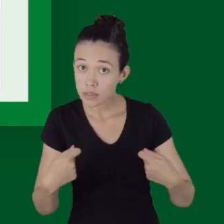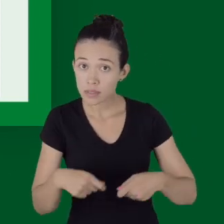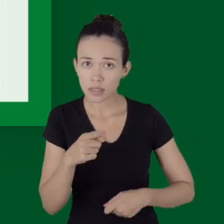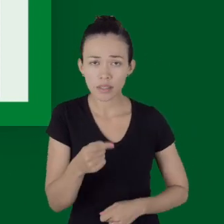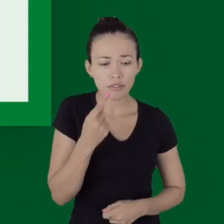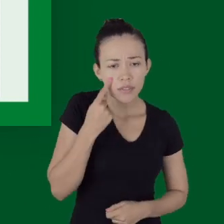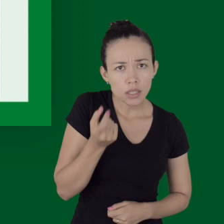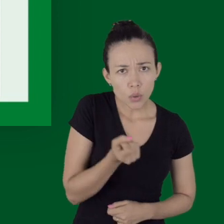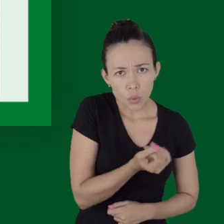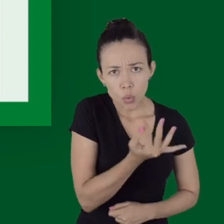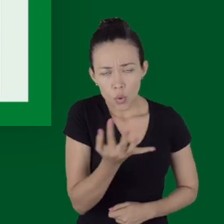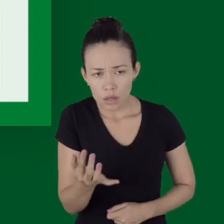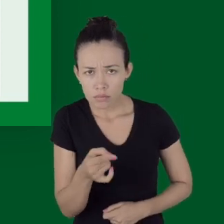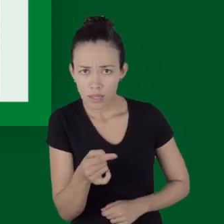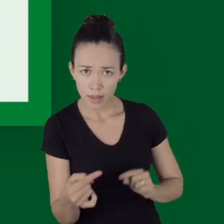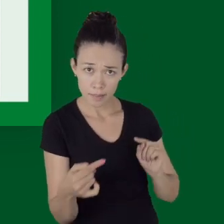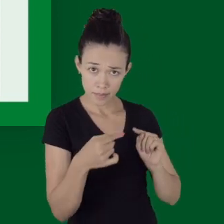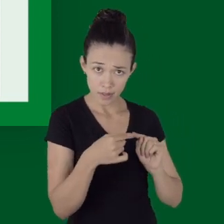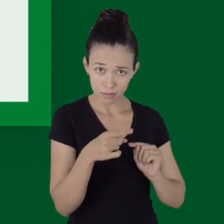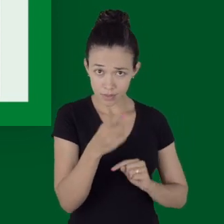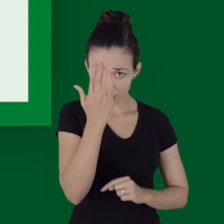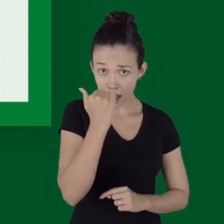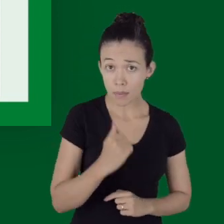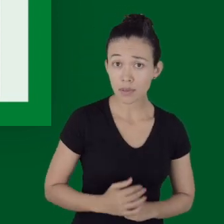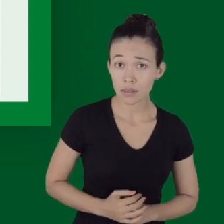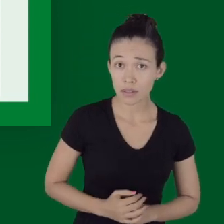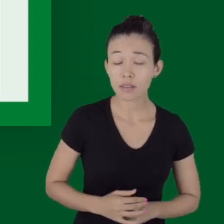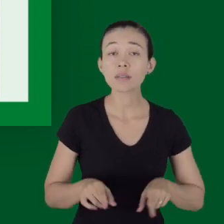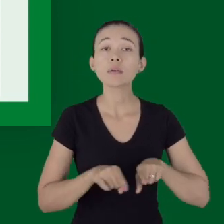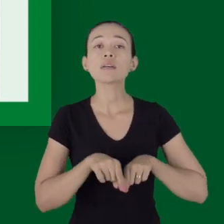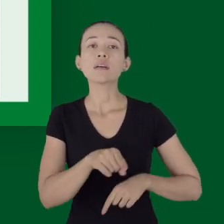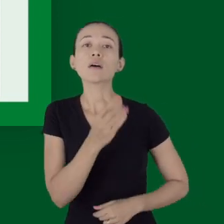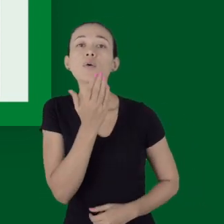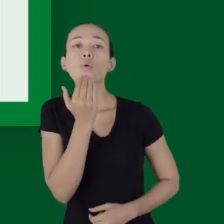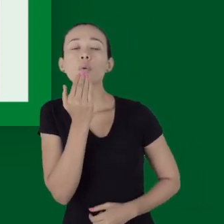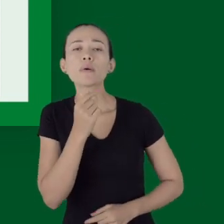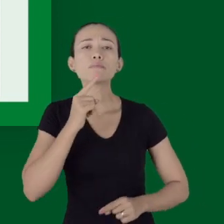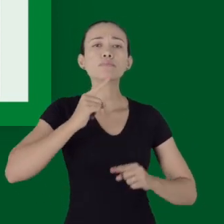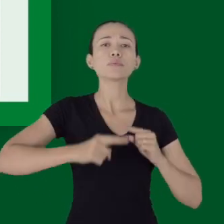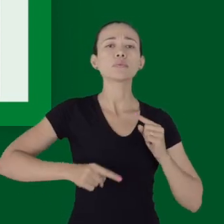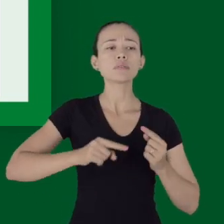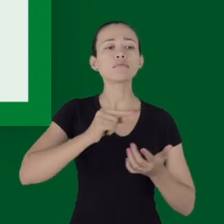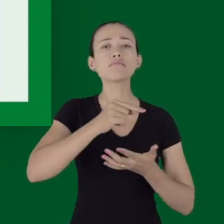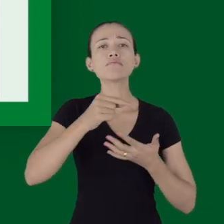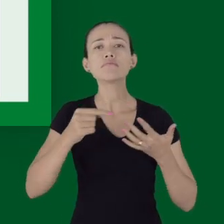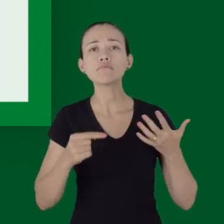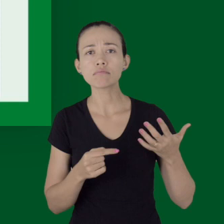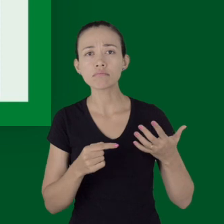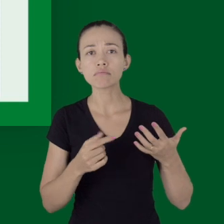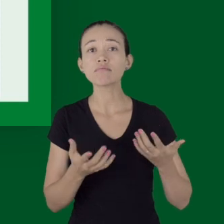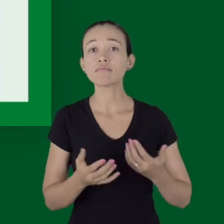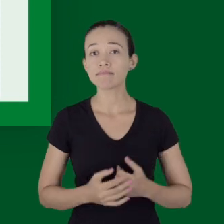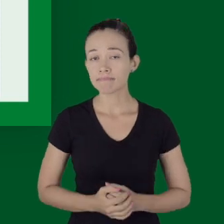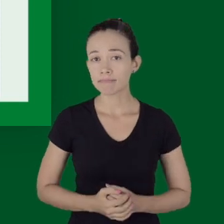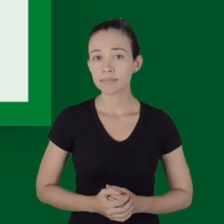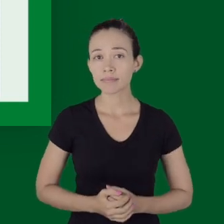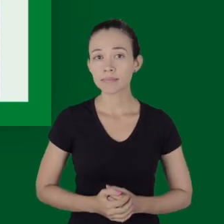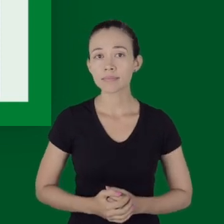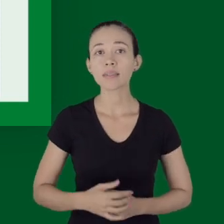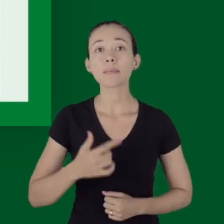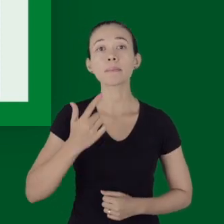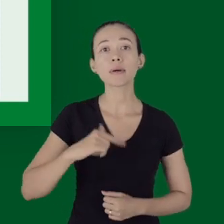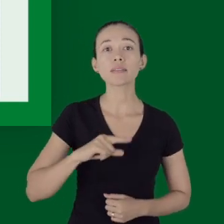são restritos, se pode escolher o tipo e quantidade dos alimentos, escolher os